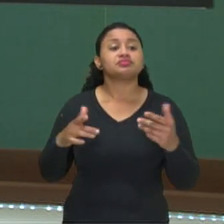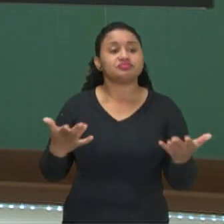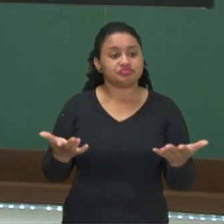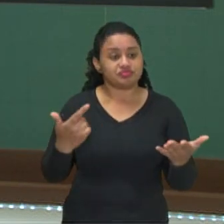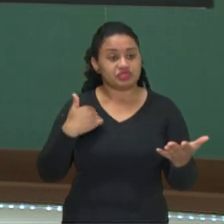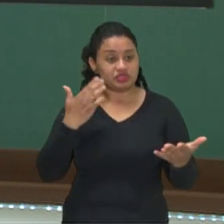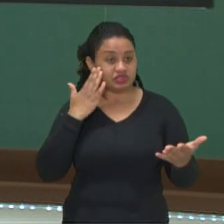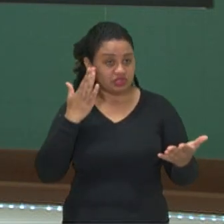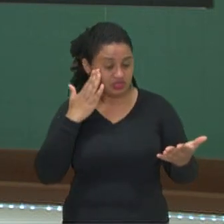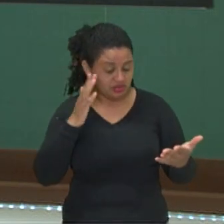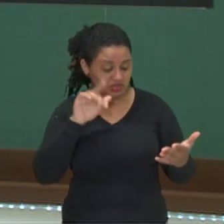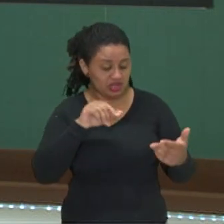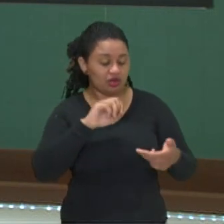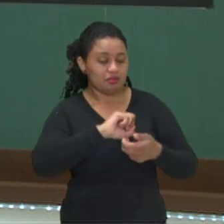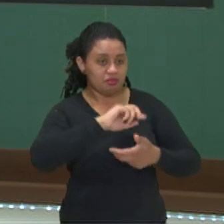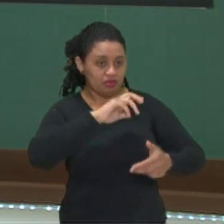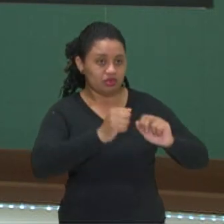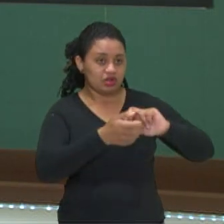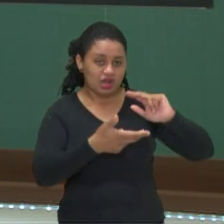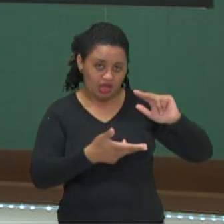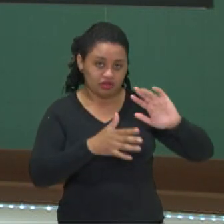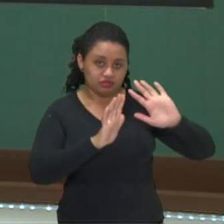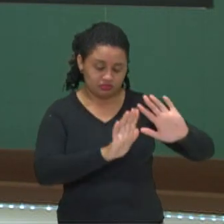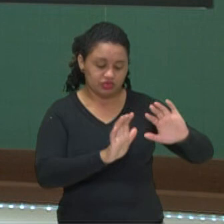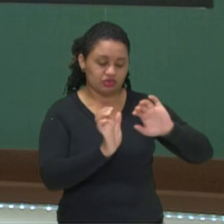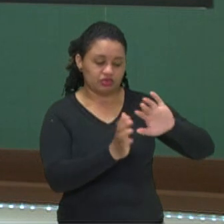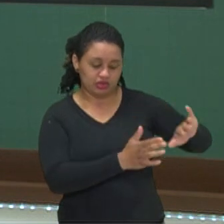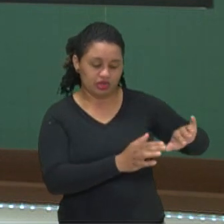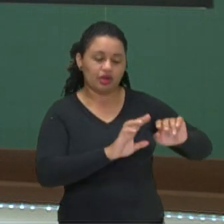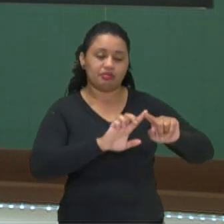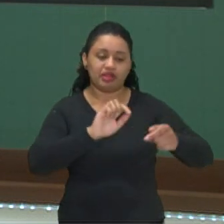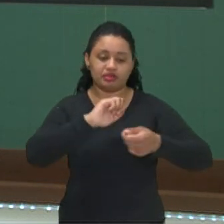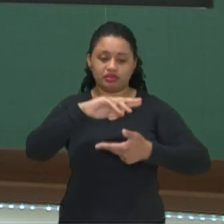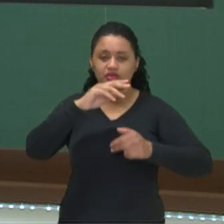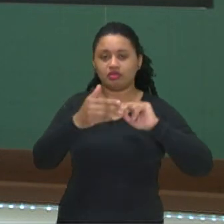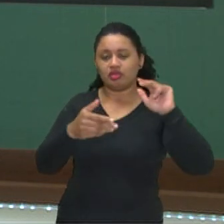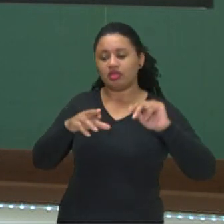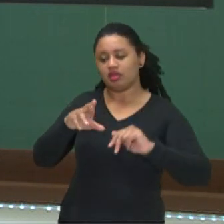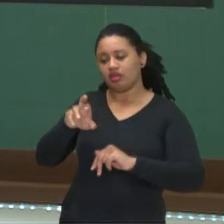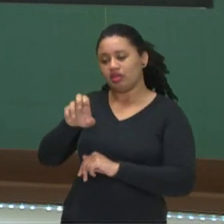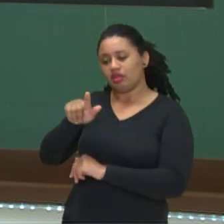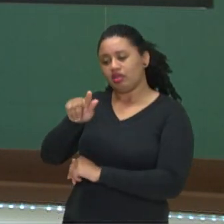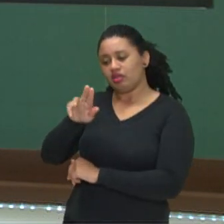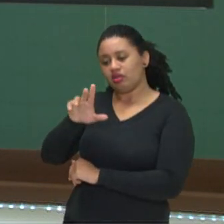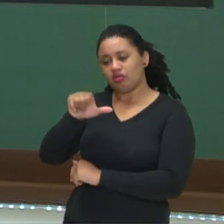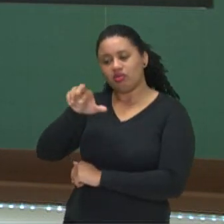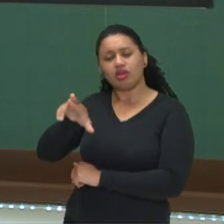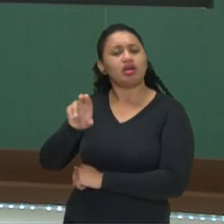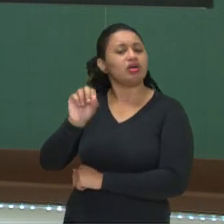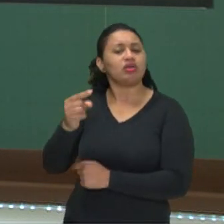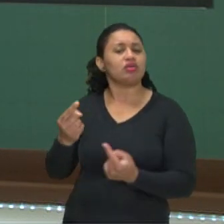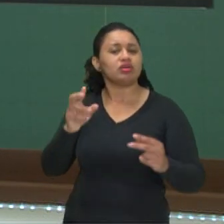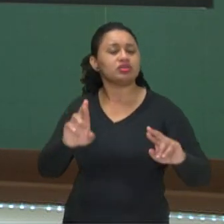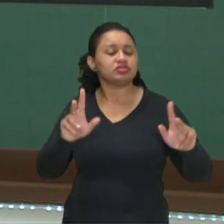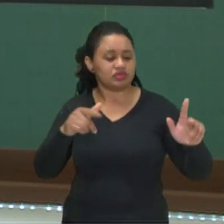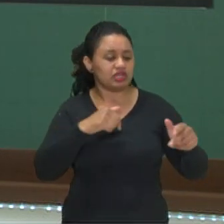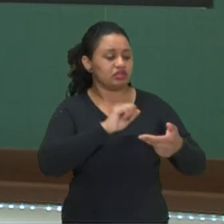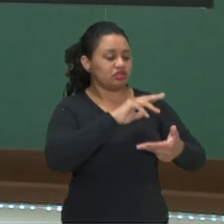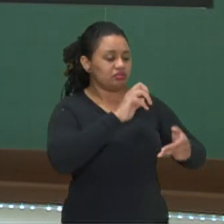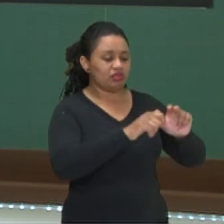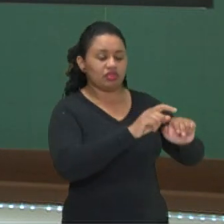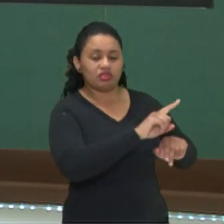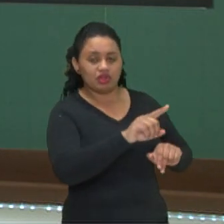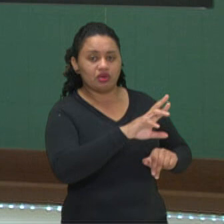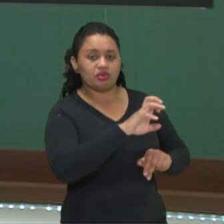o que é um poliedro. Pronto. O que seria um poliedro regular? O que tem de diferença entre um poliedro não